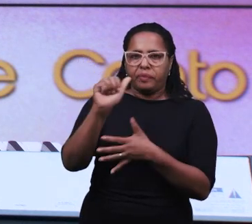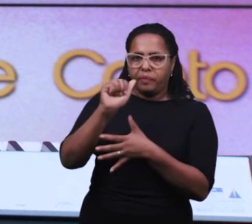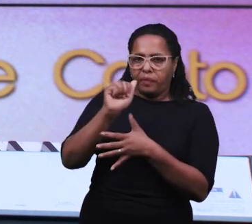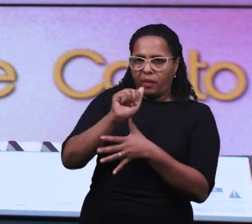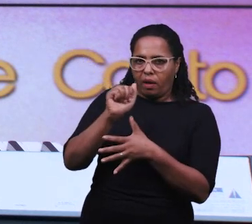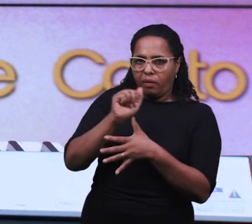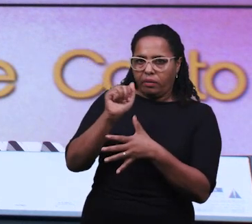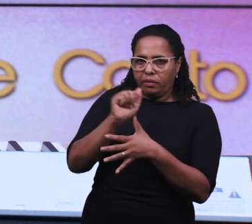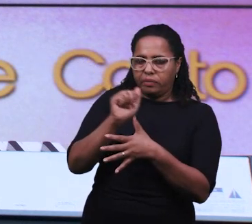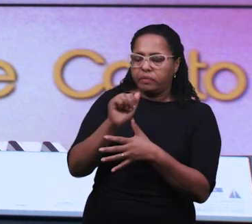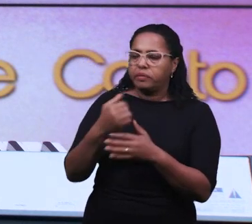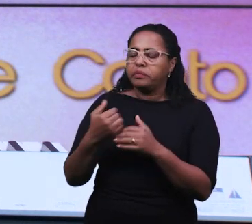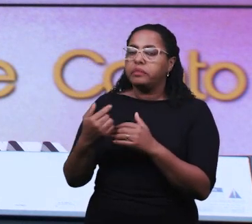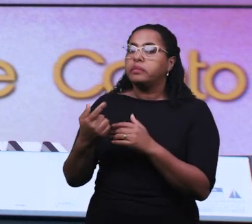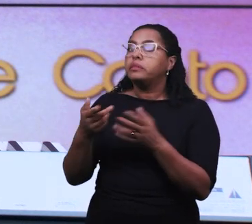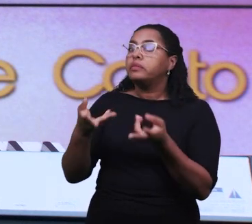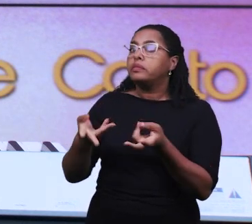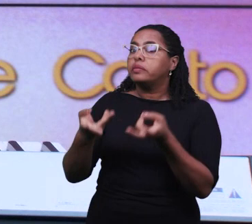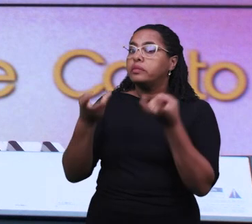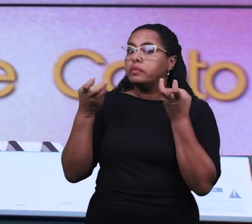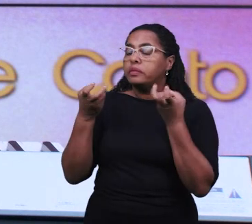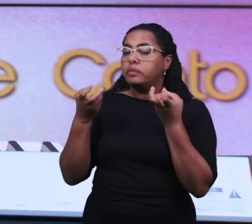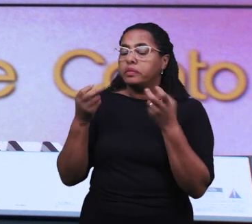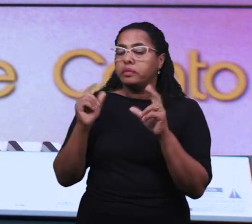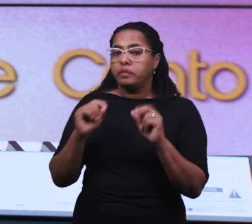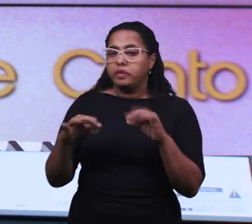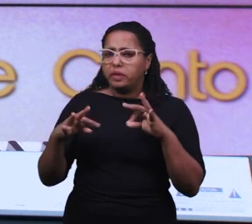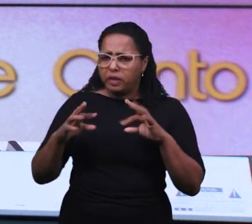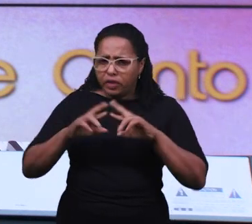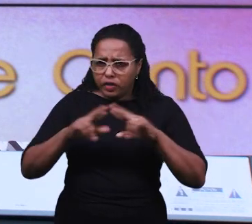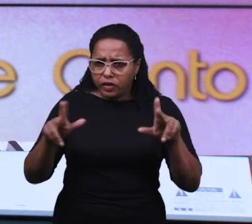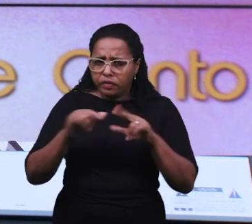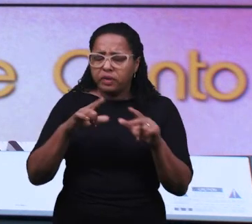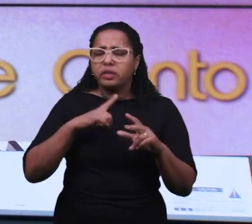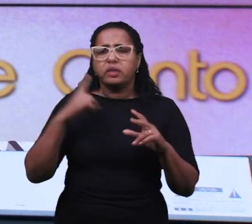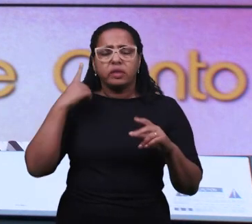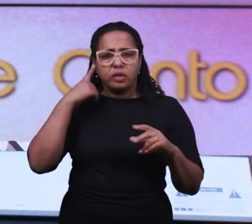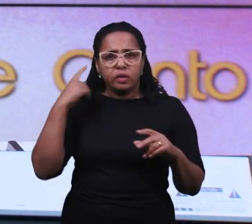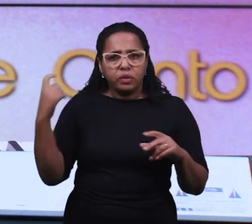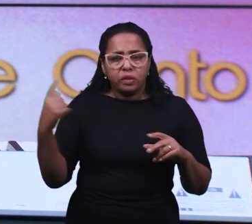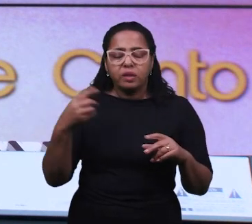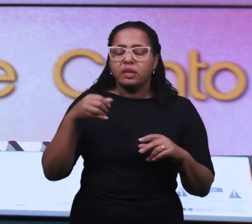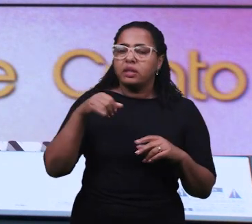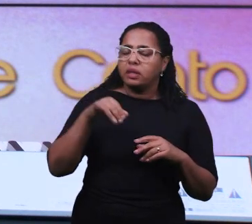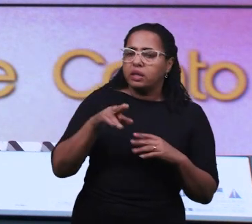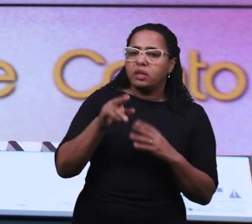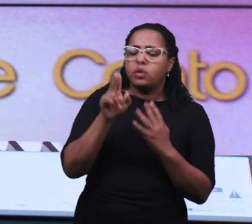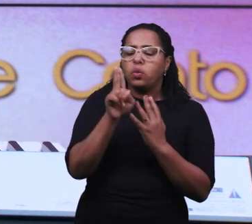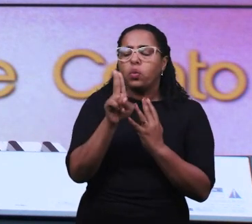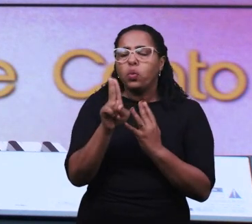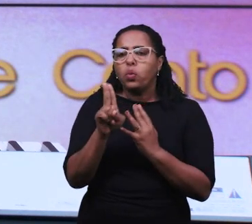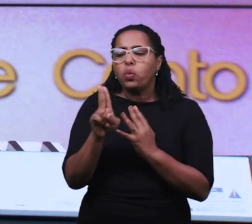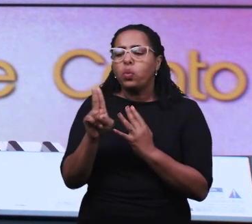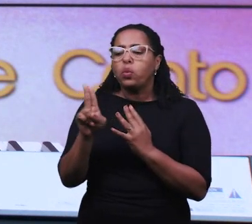aqui atrás, e nós vamos perceber que isso faz a total diferença no nosso som. Se eu canto